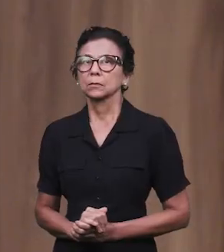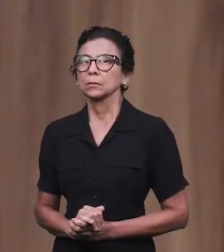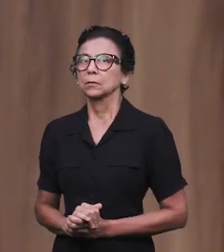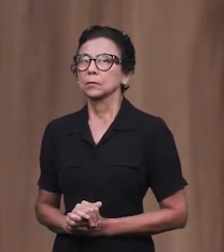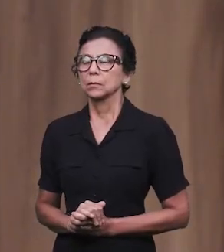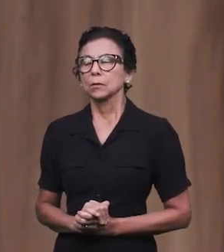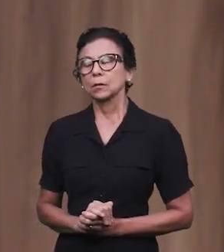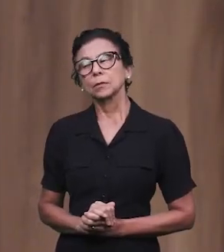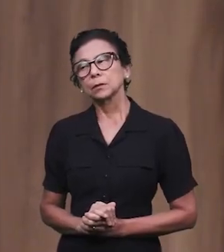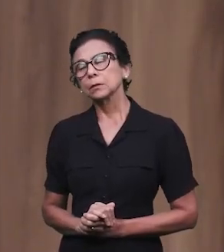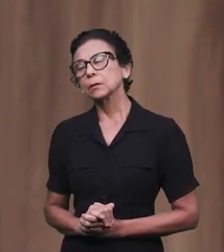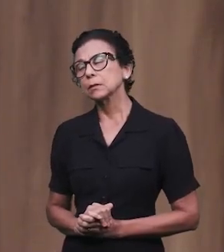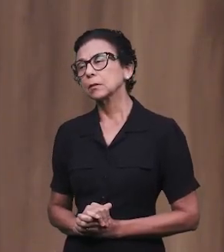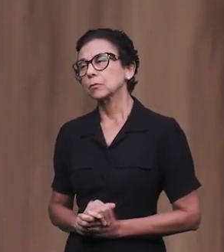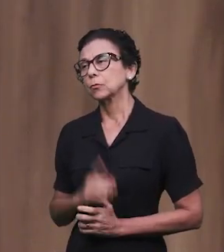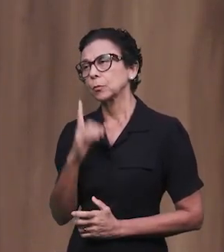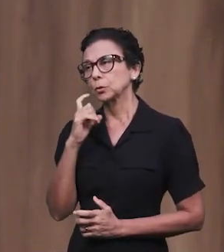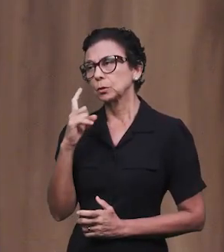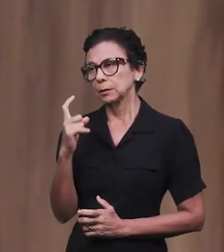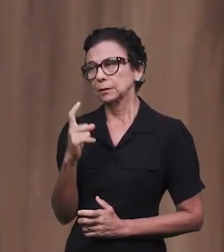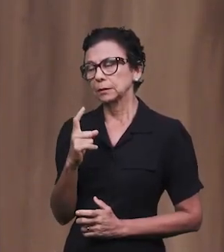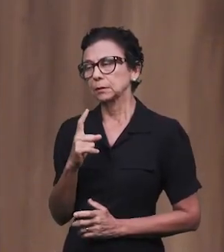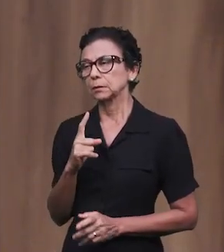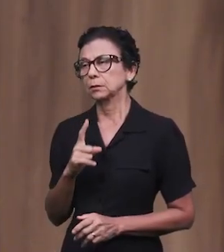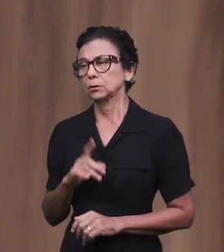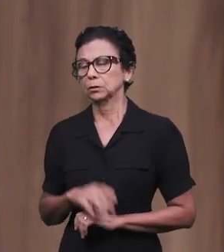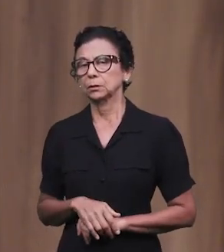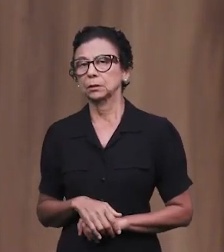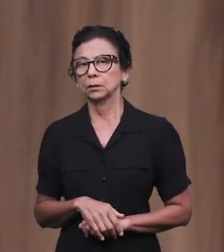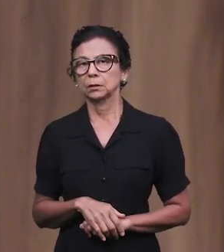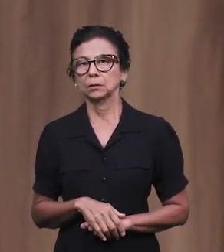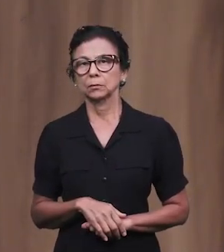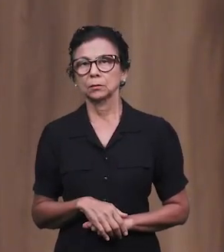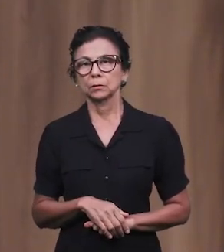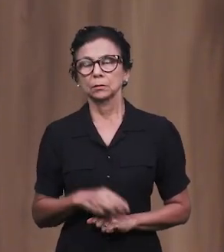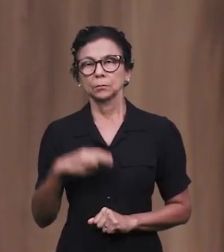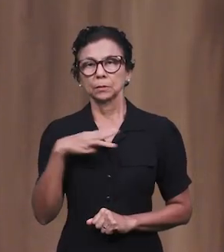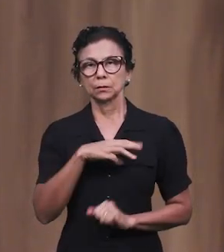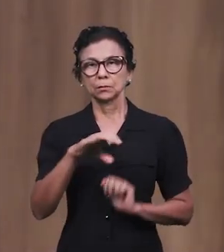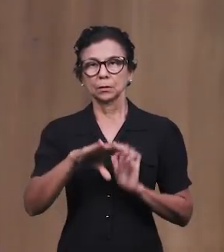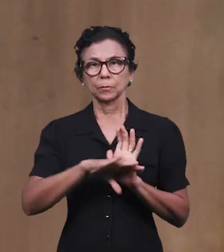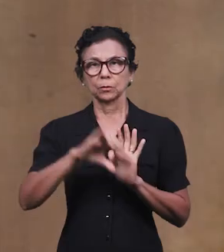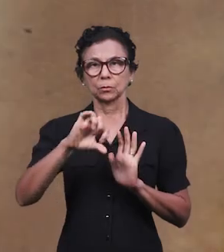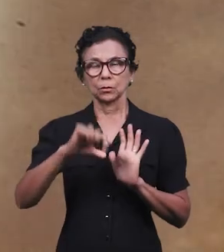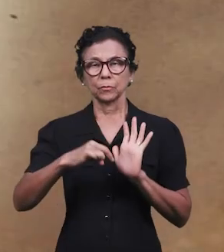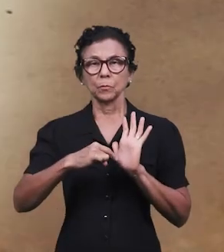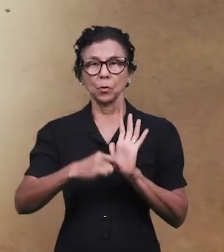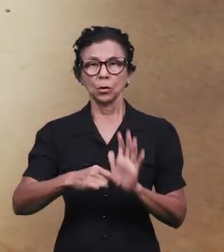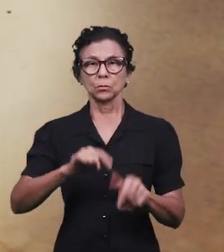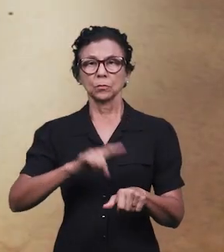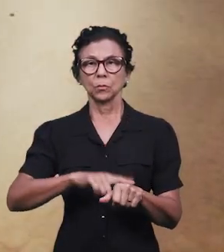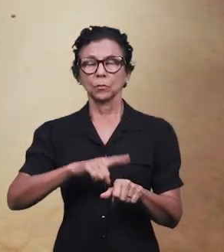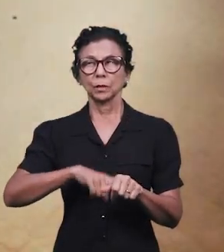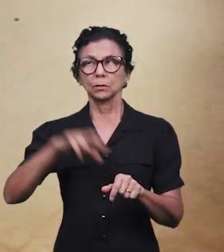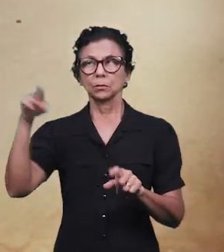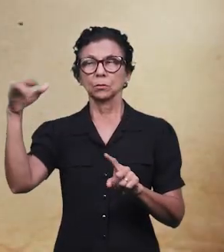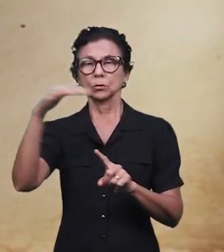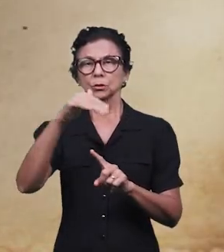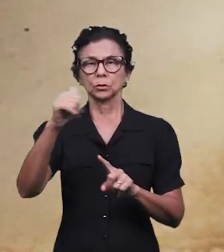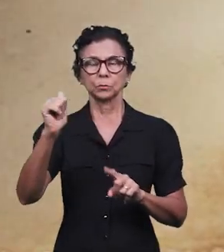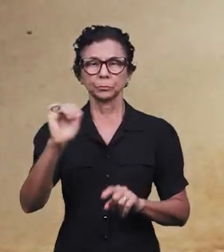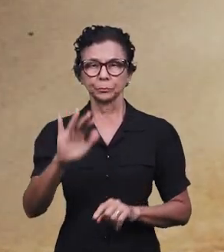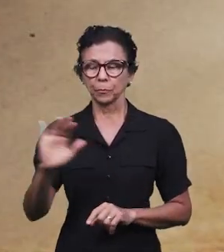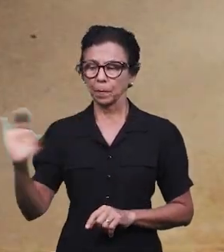de Mateus, que está no Evangelho de Mateus, capítulo 9. E Jesus, passando adiante